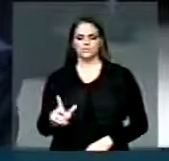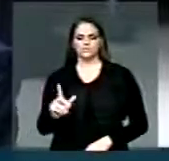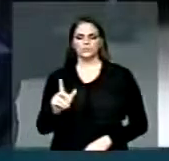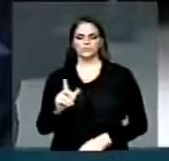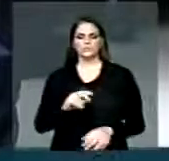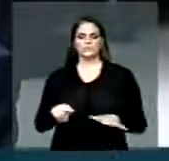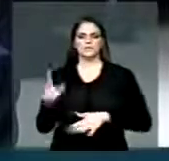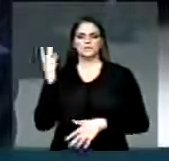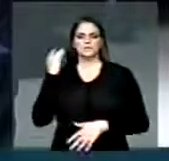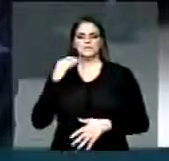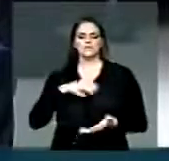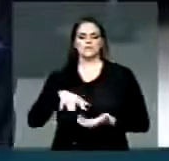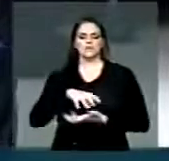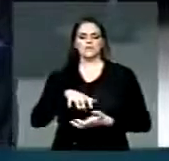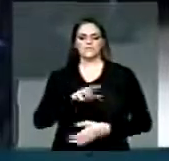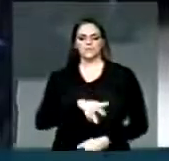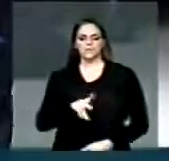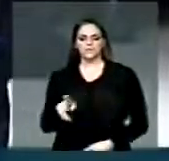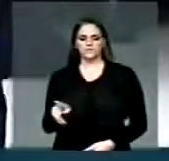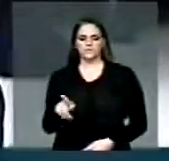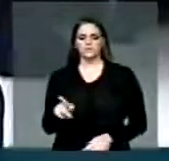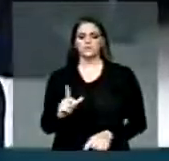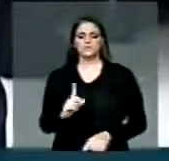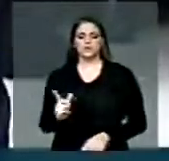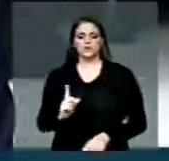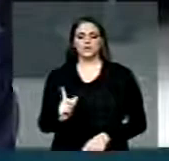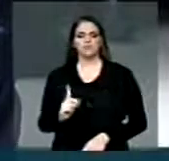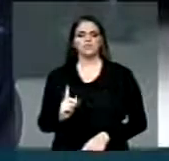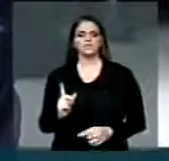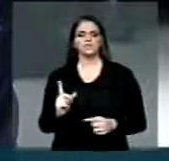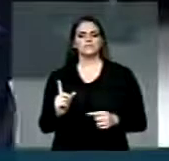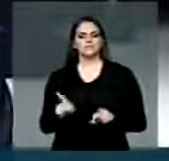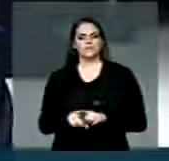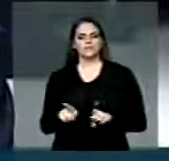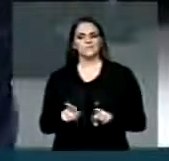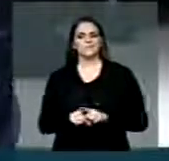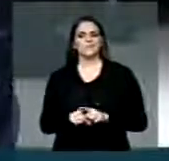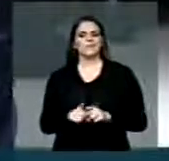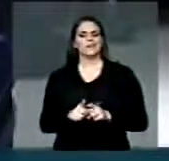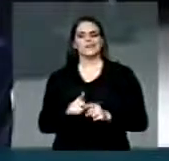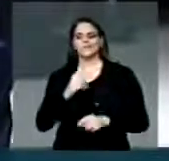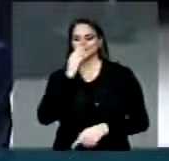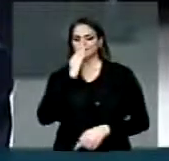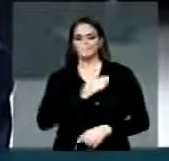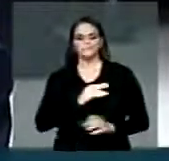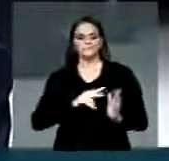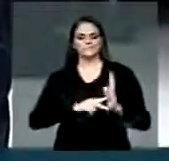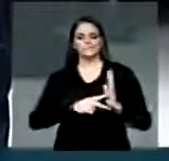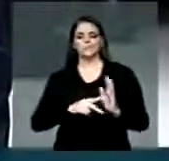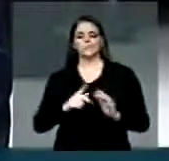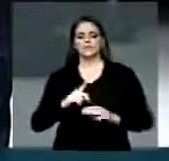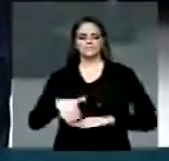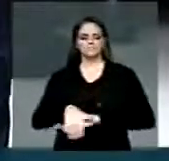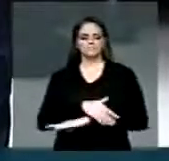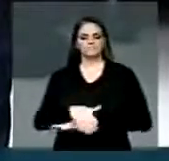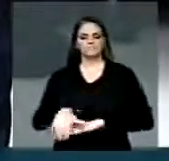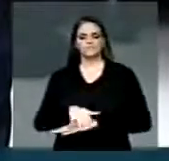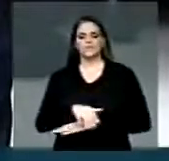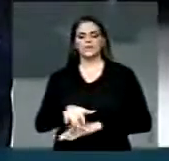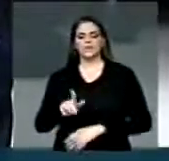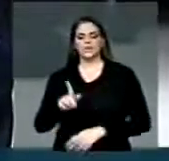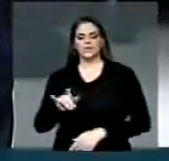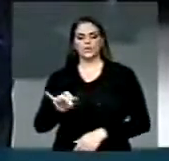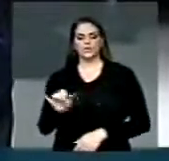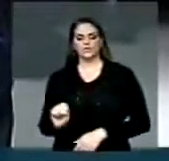de professores, senhor presidente, passou por cima da direção sindical, fechou a Avenida Goiás e